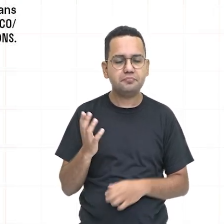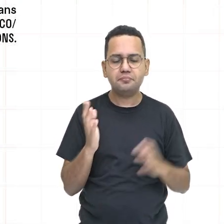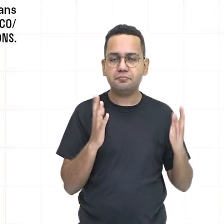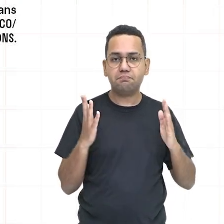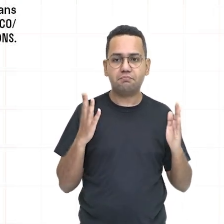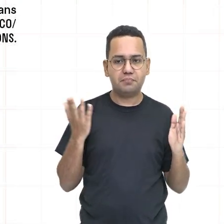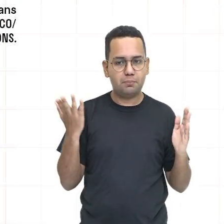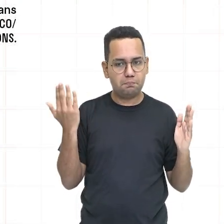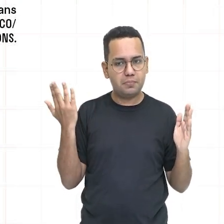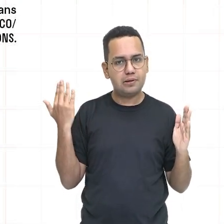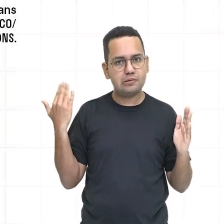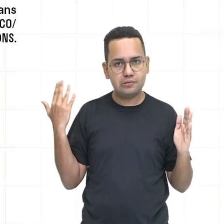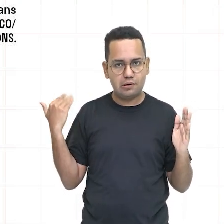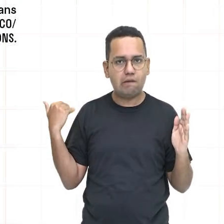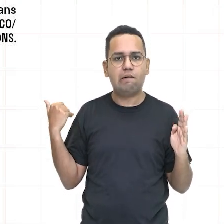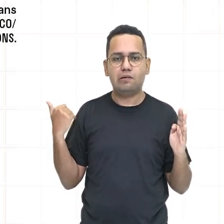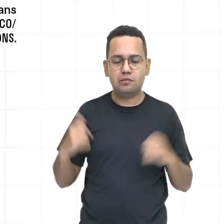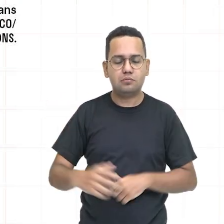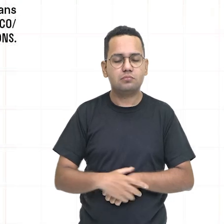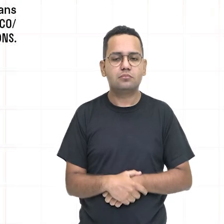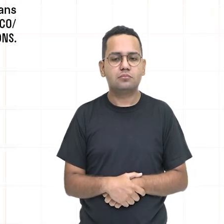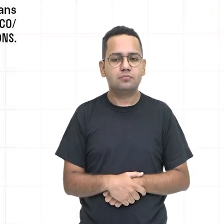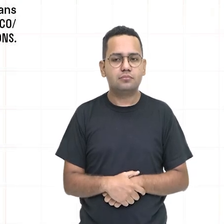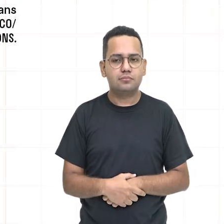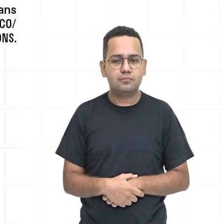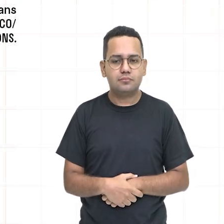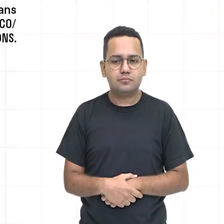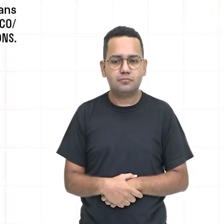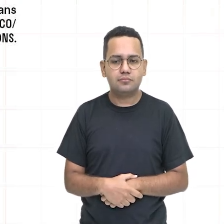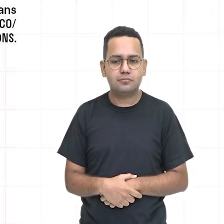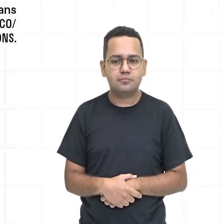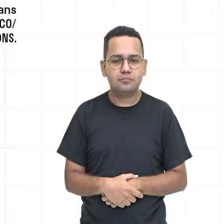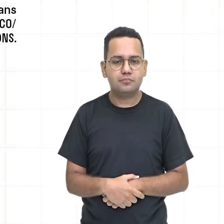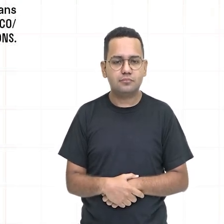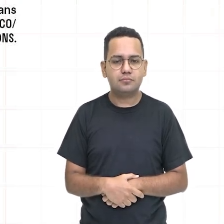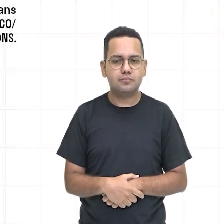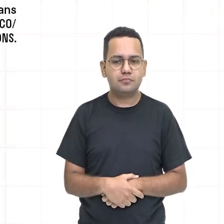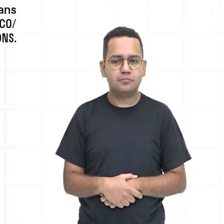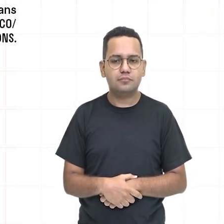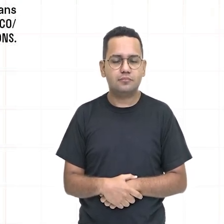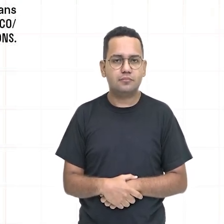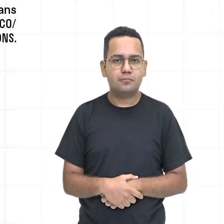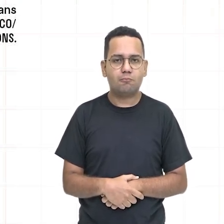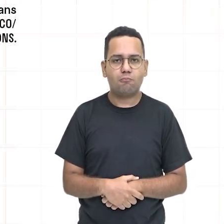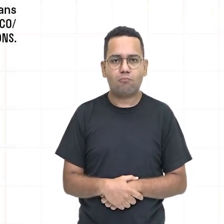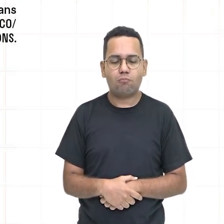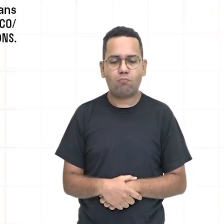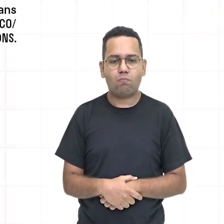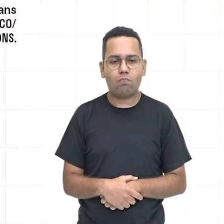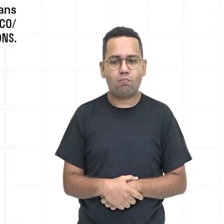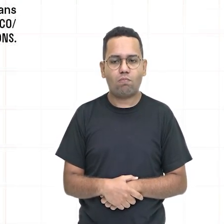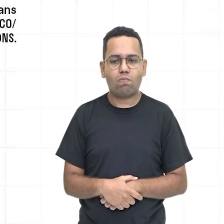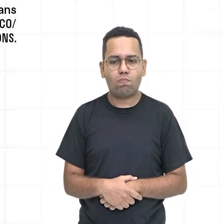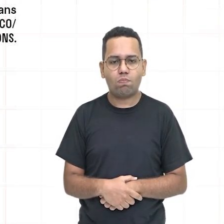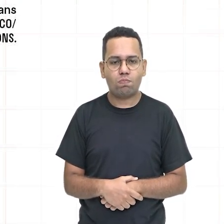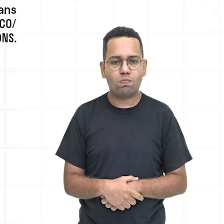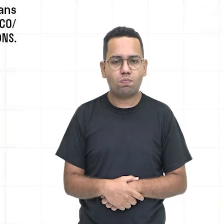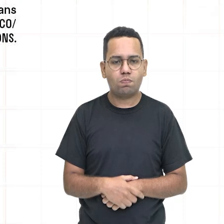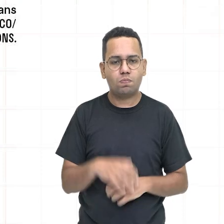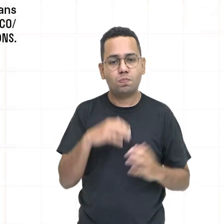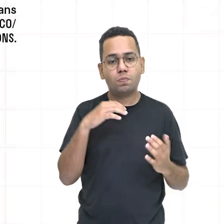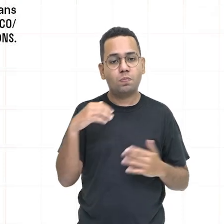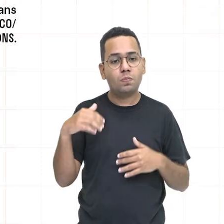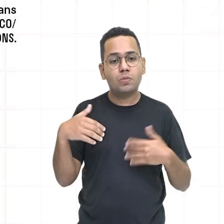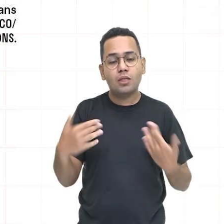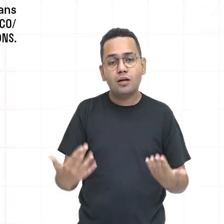lá recém-descobertos, né? Tendo feito ali os primeiros contatos, ok? Com as